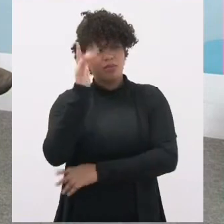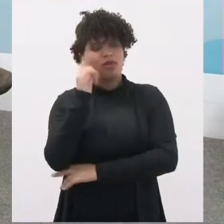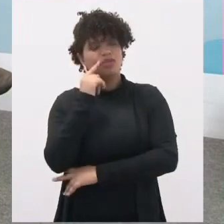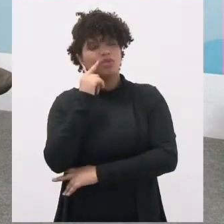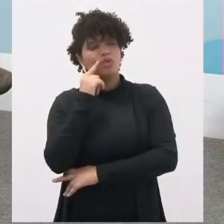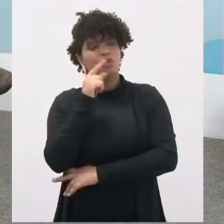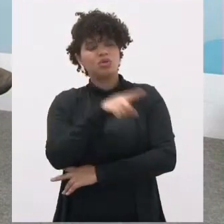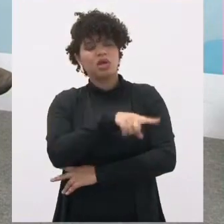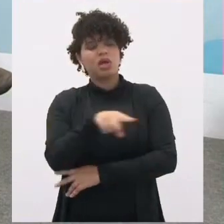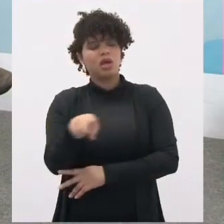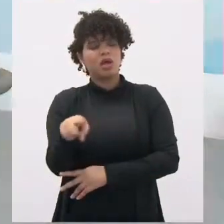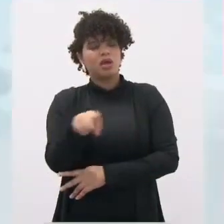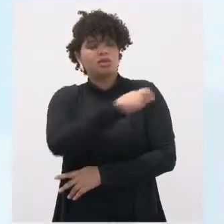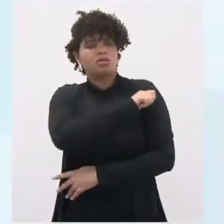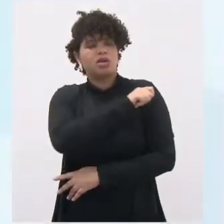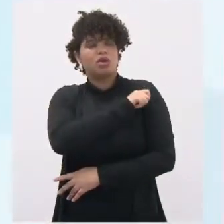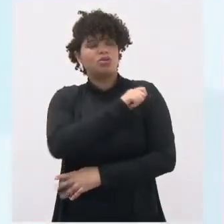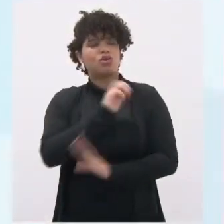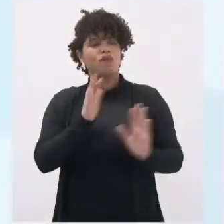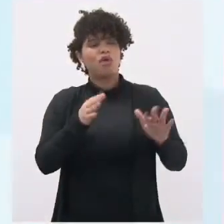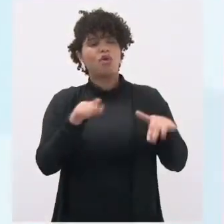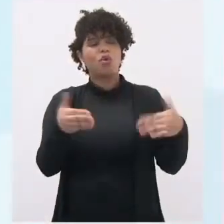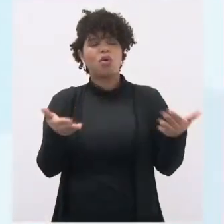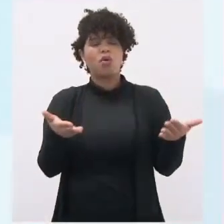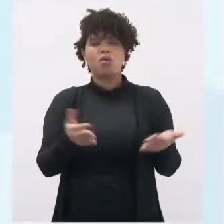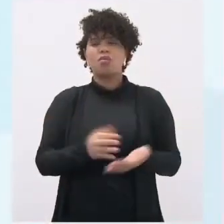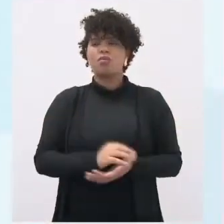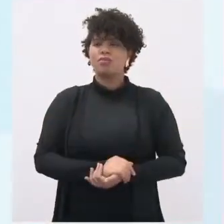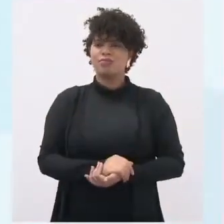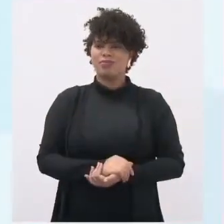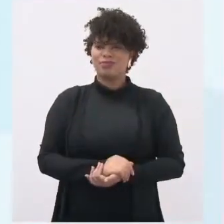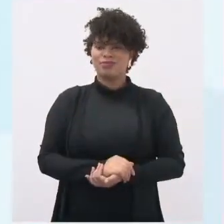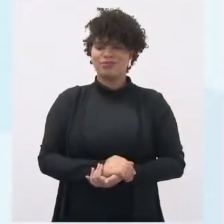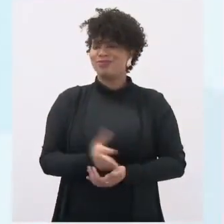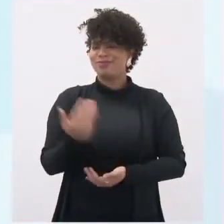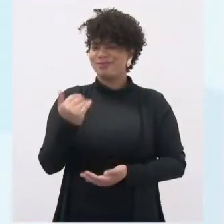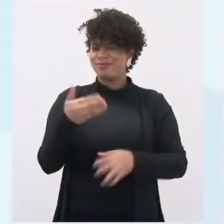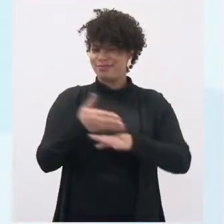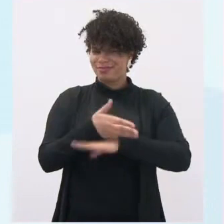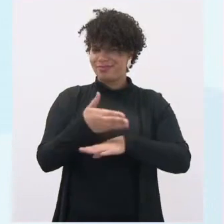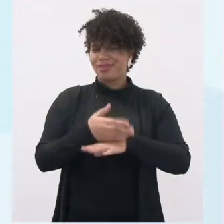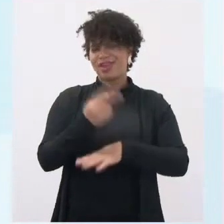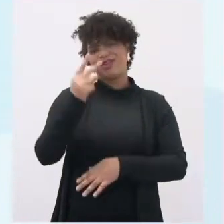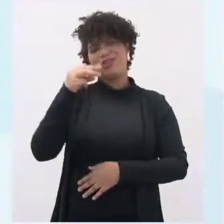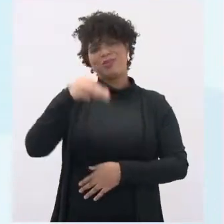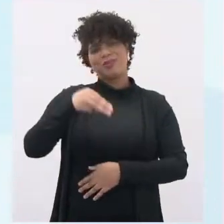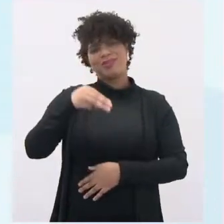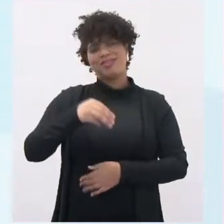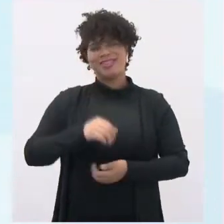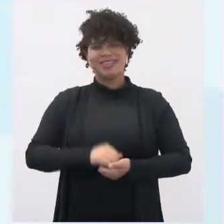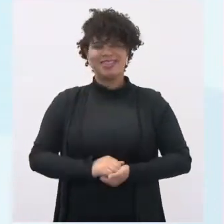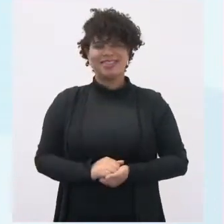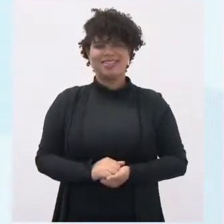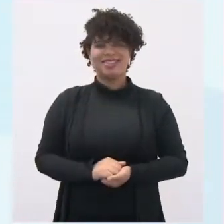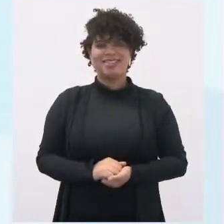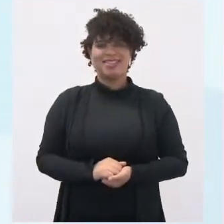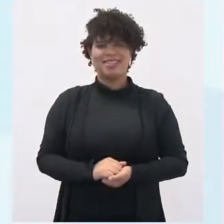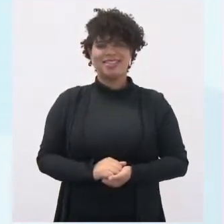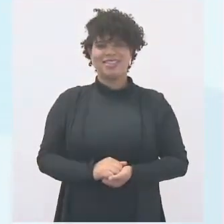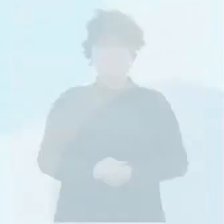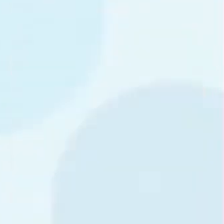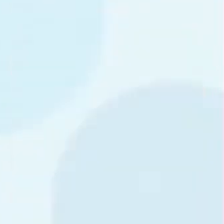estudante dos anos finais a gente quer formar? Então, vamos interagir aqui com a gente 2 minutinhos.